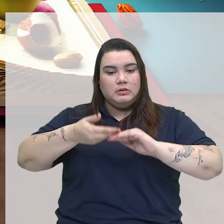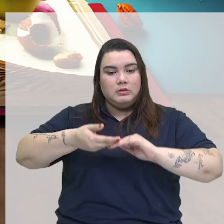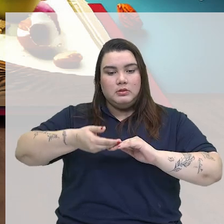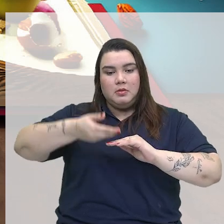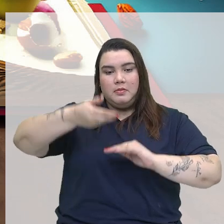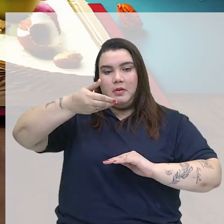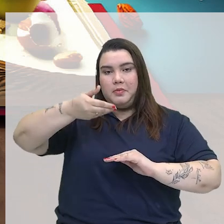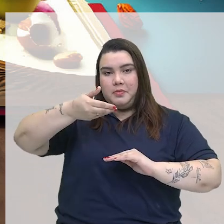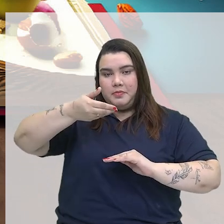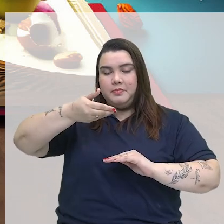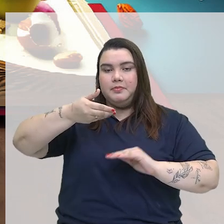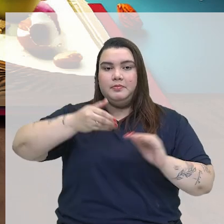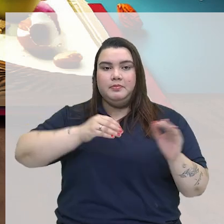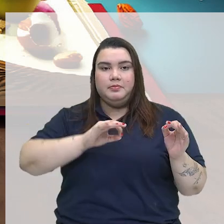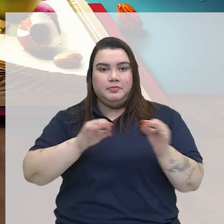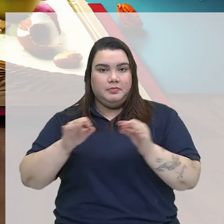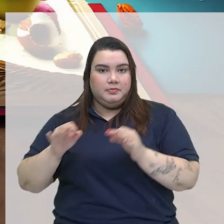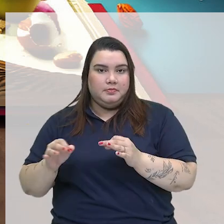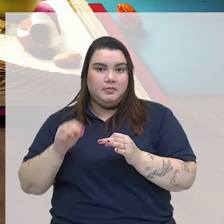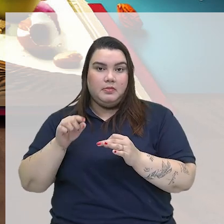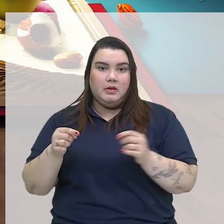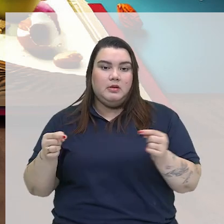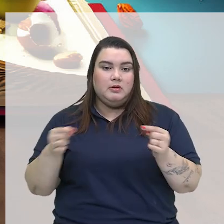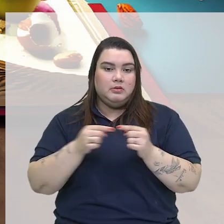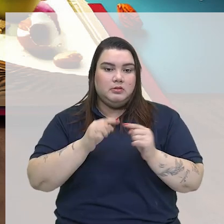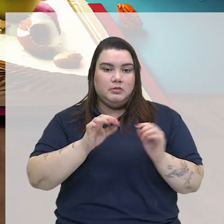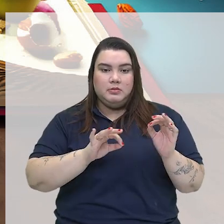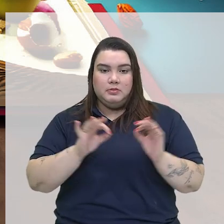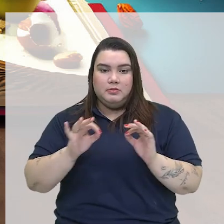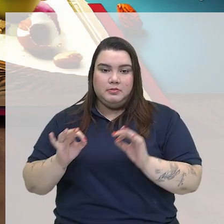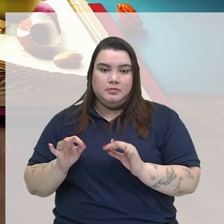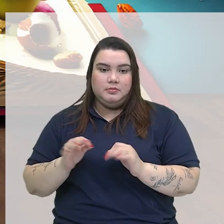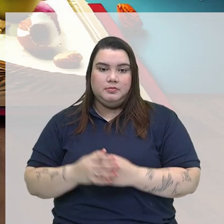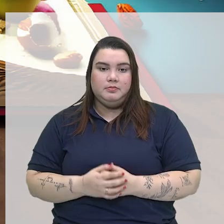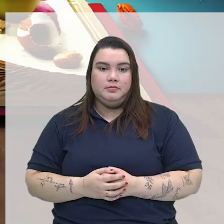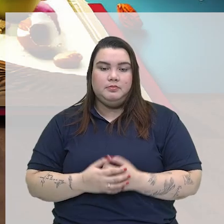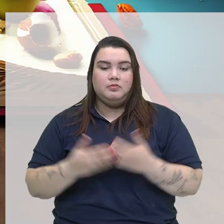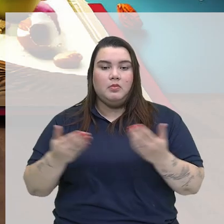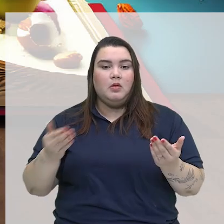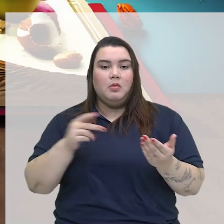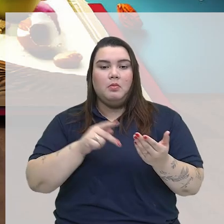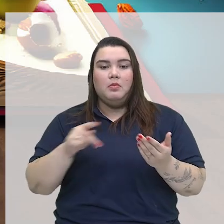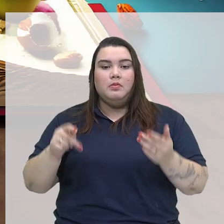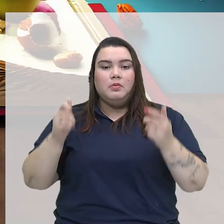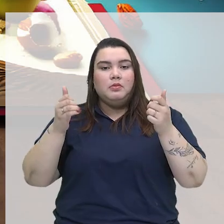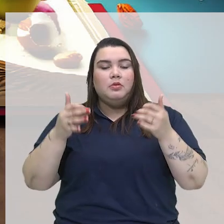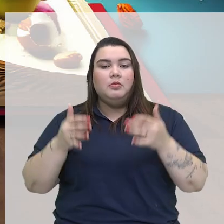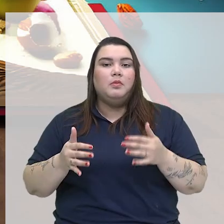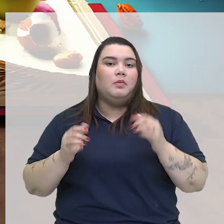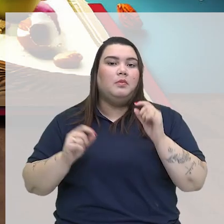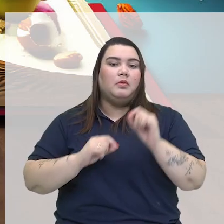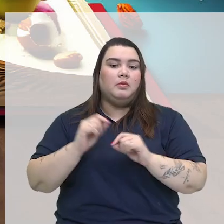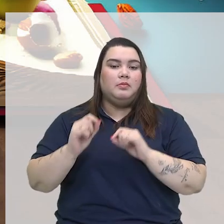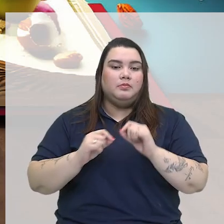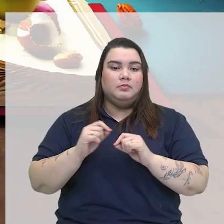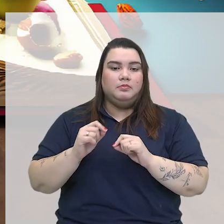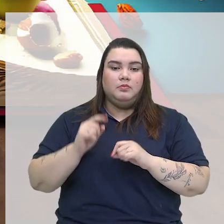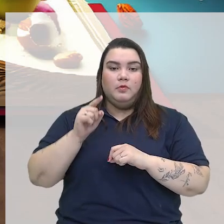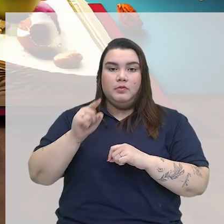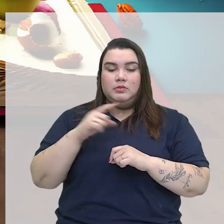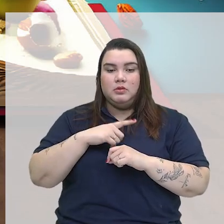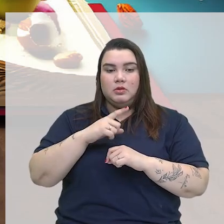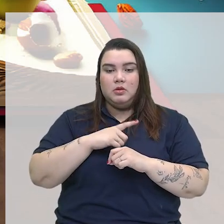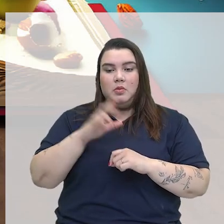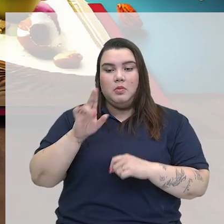eles ficaram retidos ali no processo de filtração. Então, o que a professora quer que você entenda? Que quando você